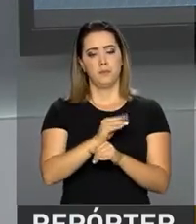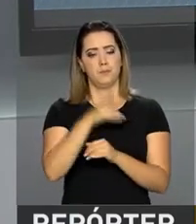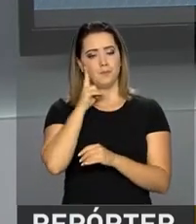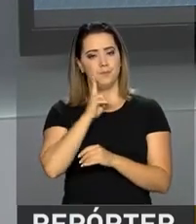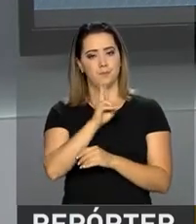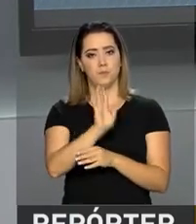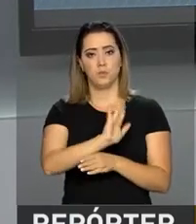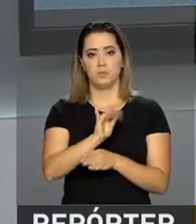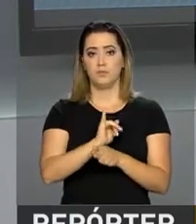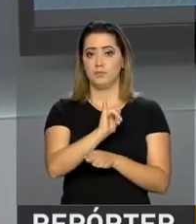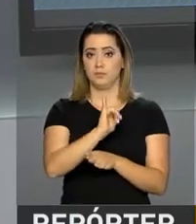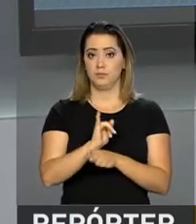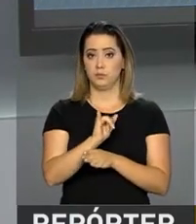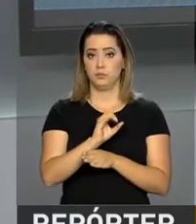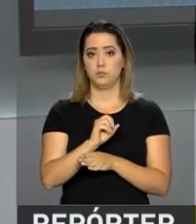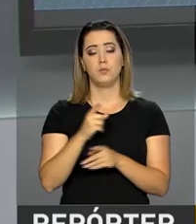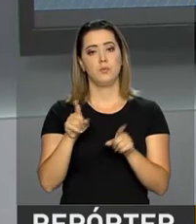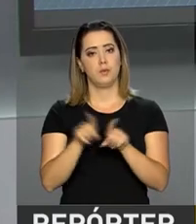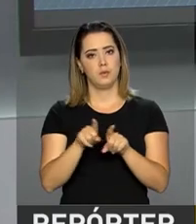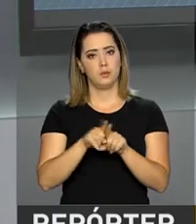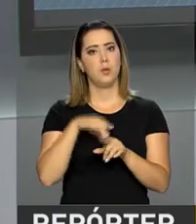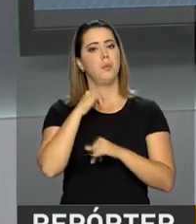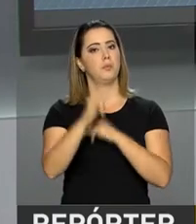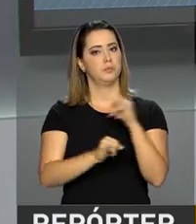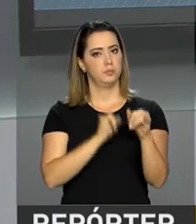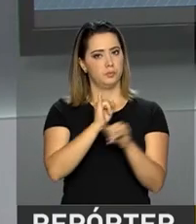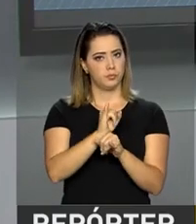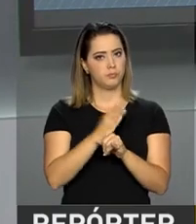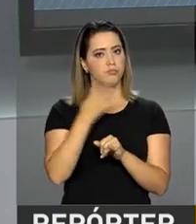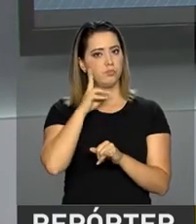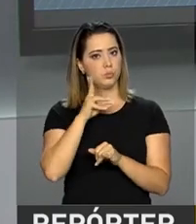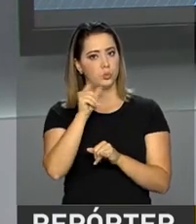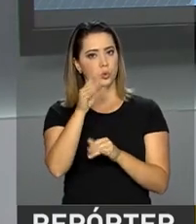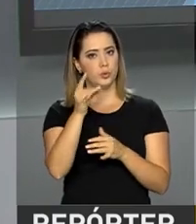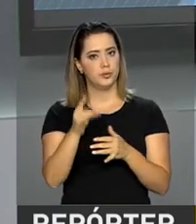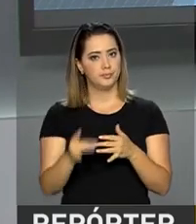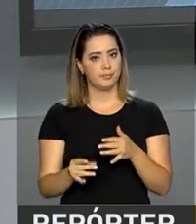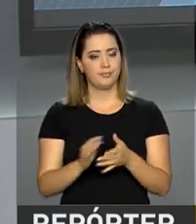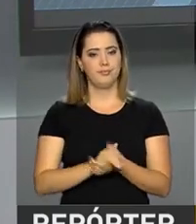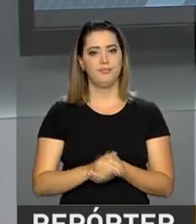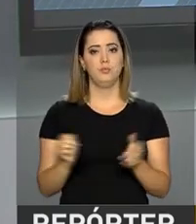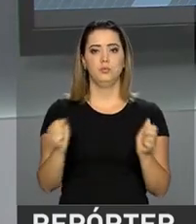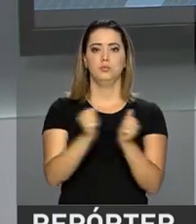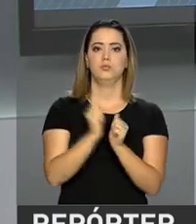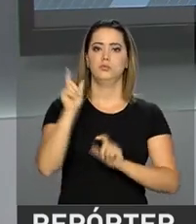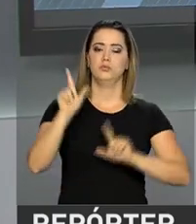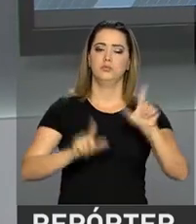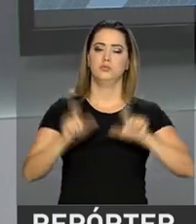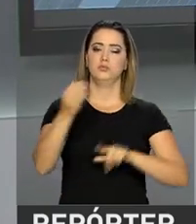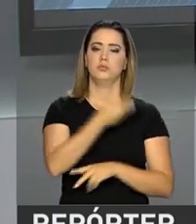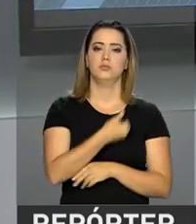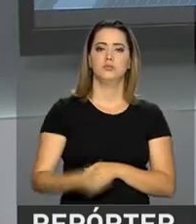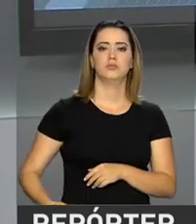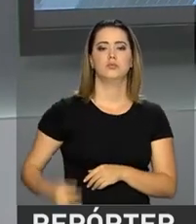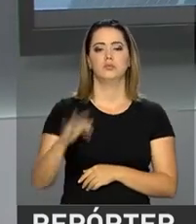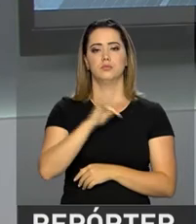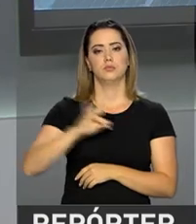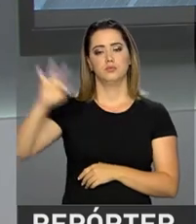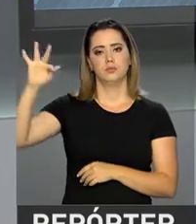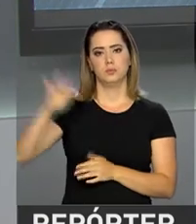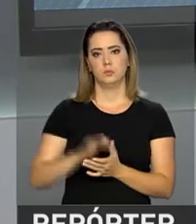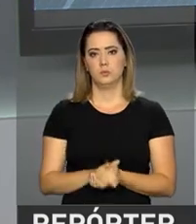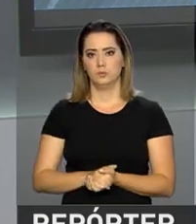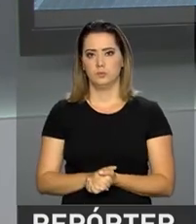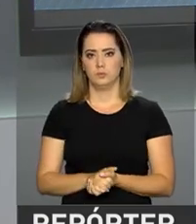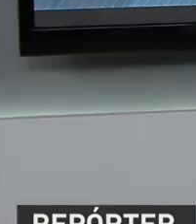acessar nosso canal no youtube e acompanhe também a nossa programação pela internet continue com a gente aqui na nbr a tv do governo